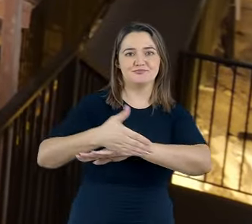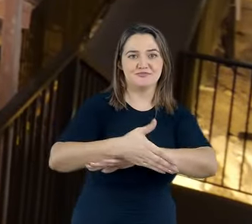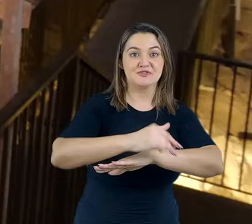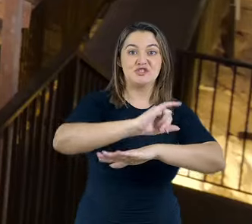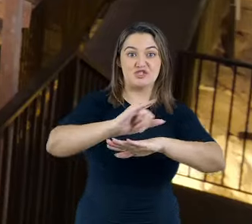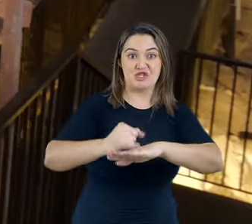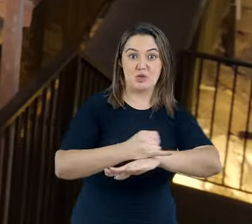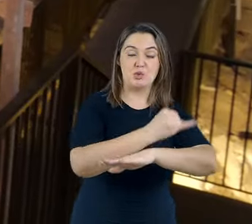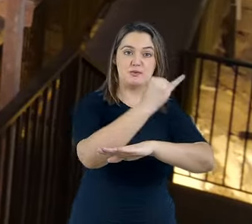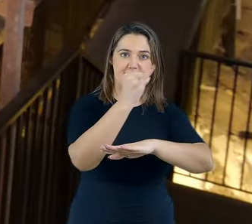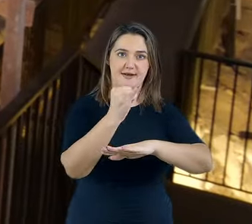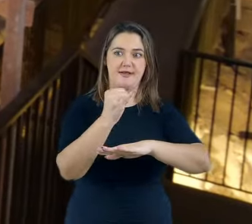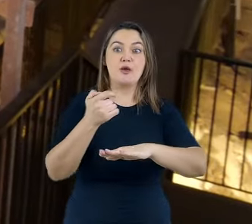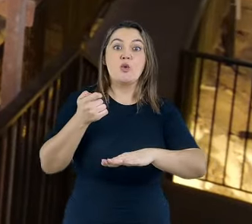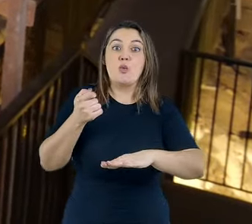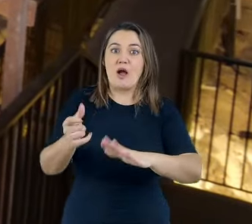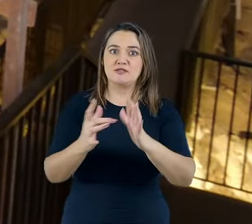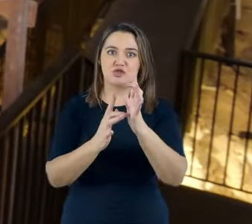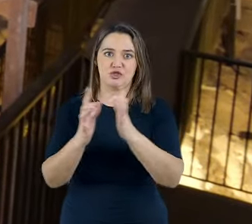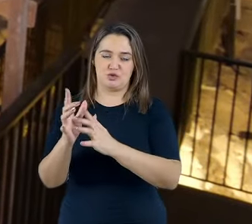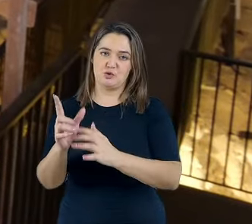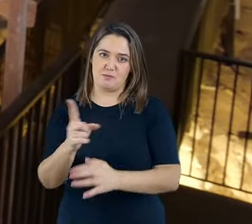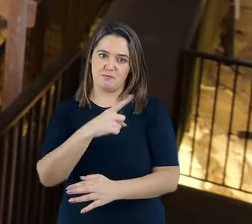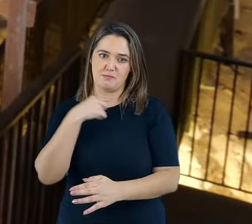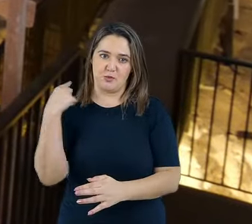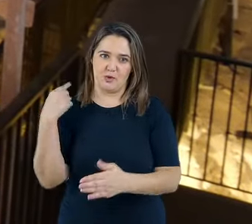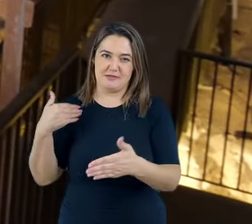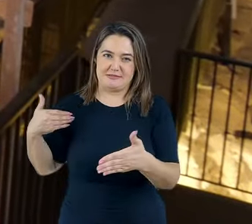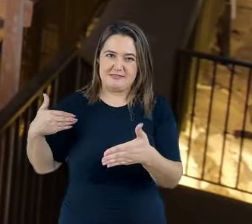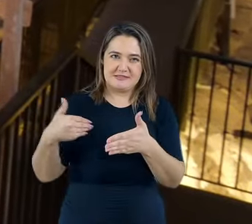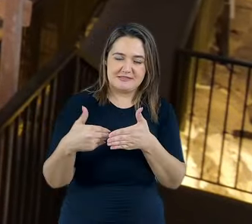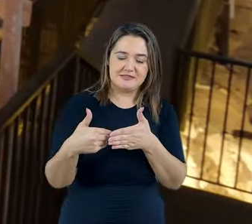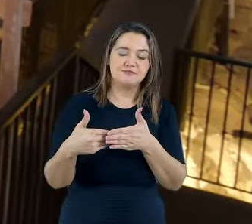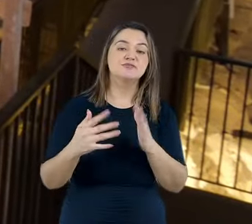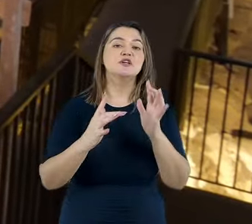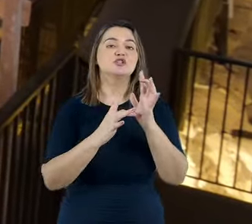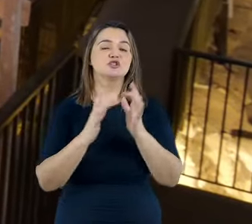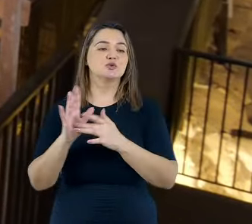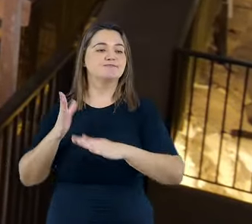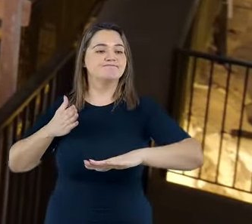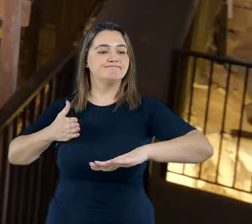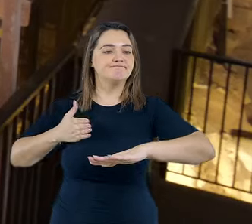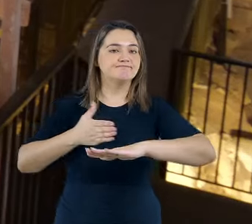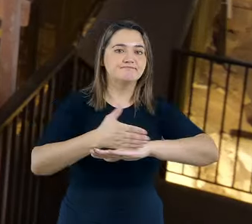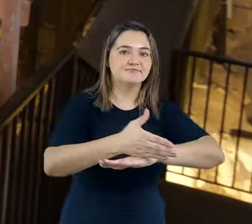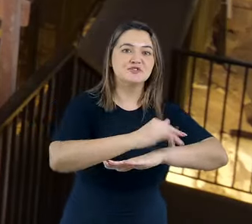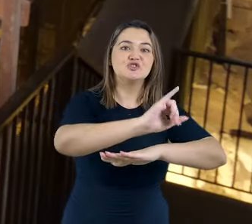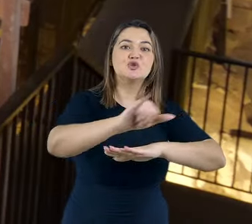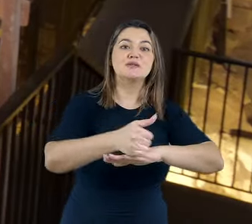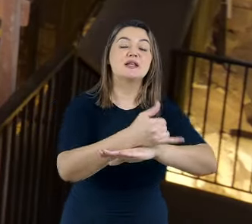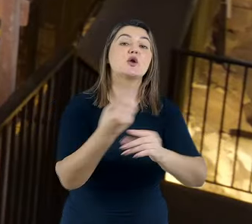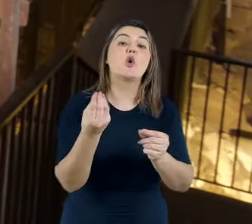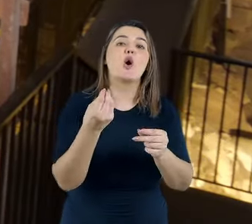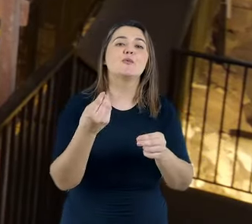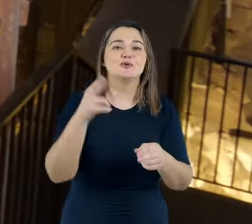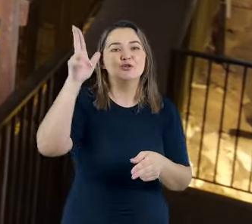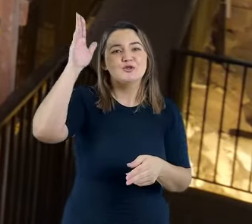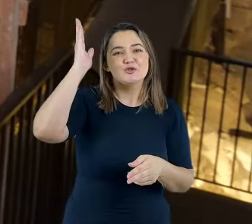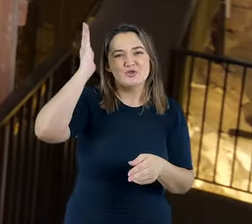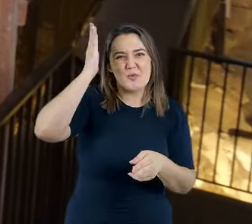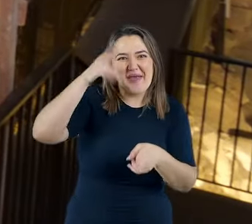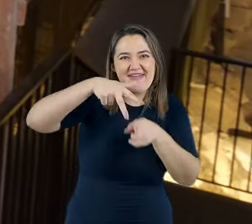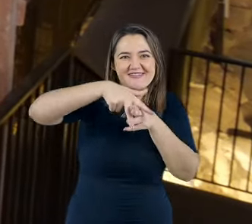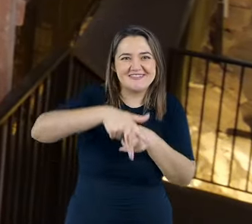discípulos para cá. São os últimos dias do ministério de Jesus. Quando Jesus entra em Jerusalém, montado num